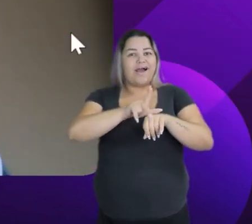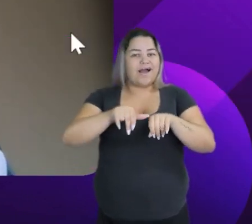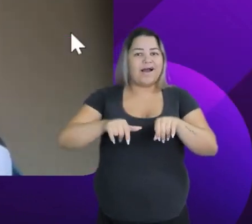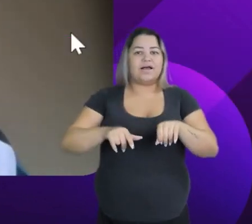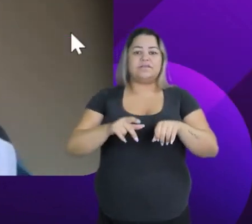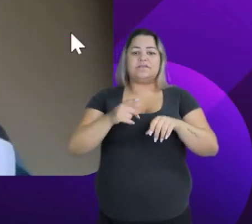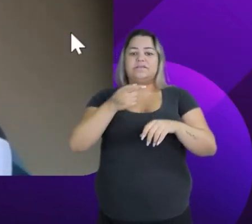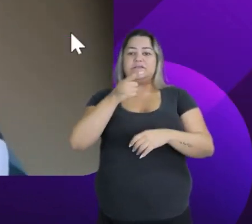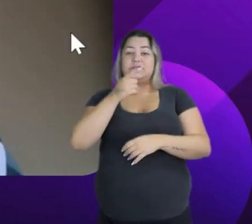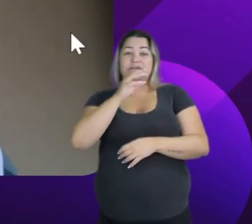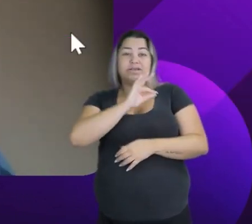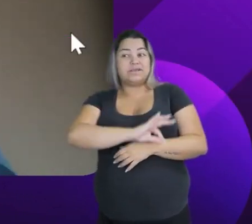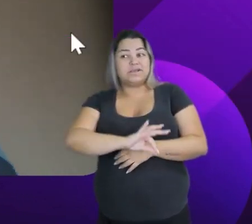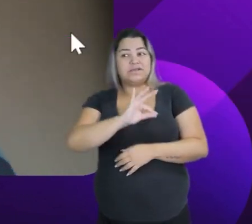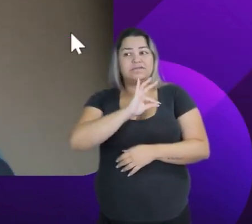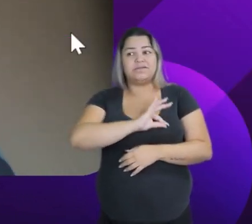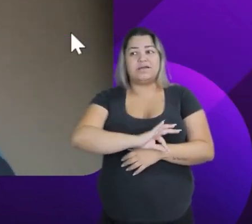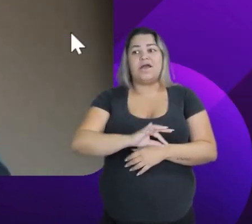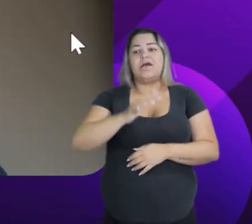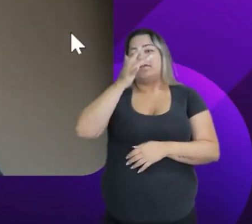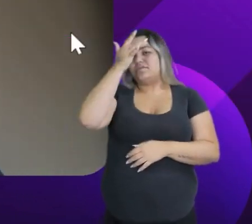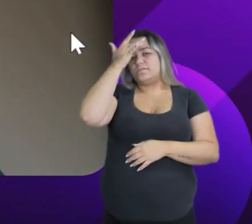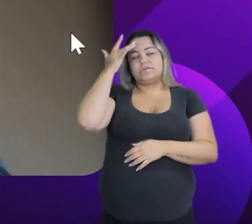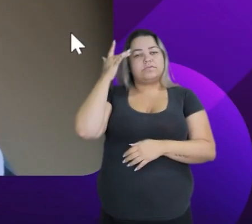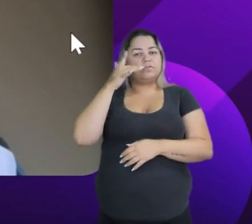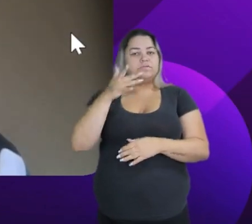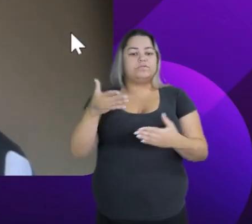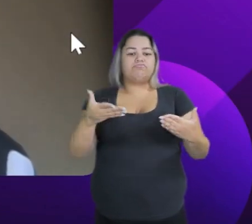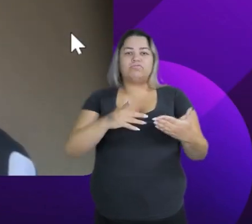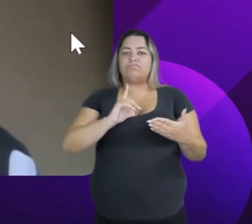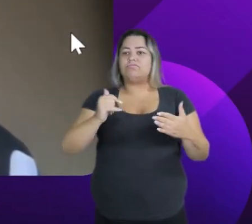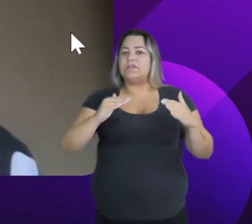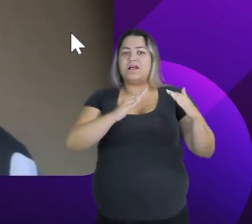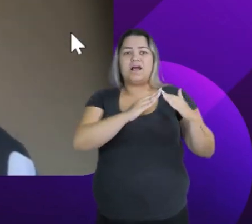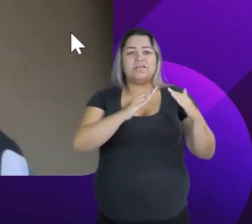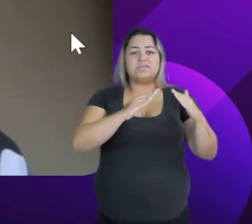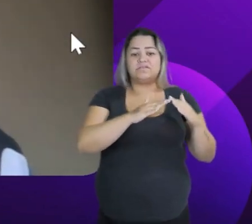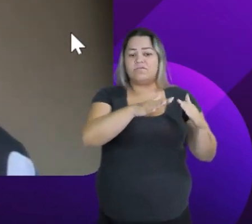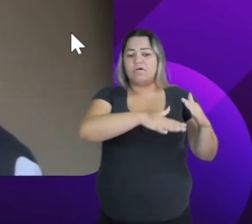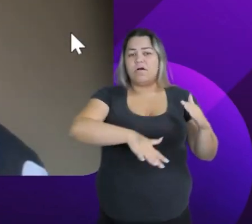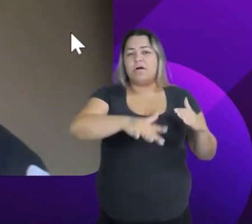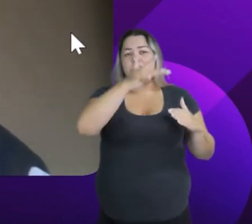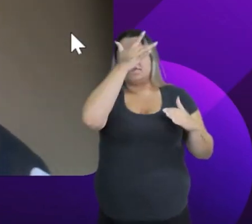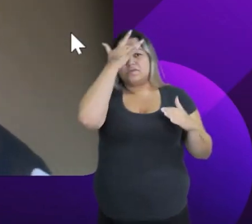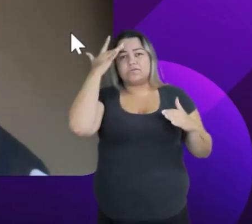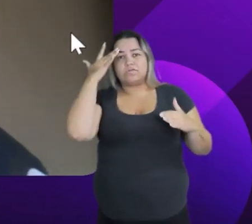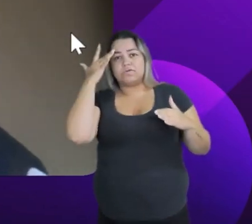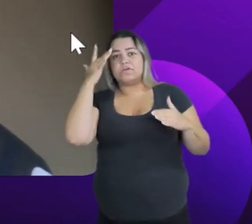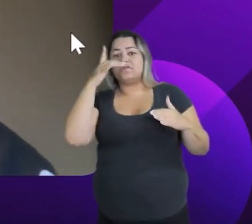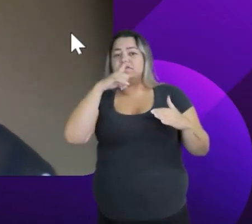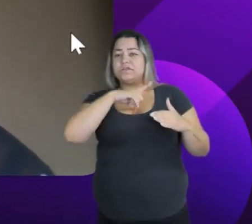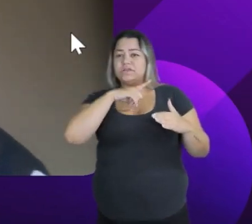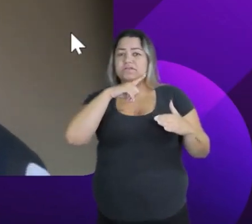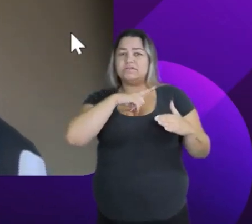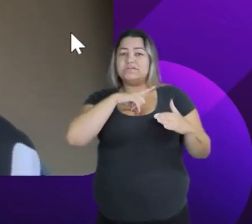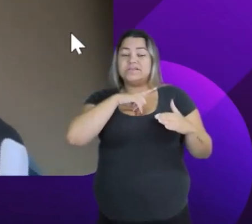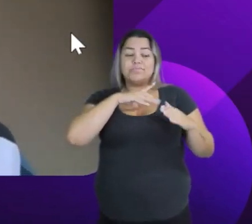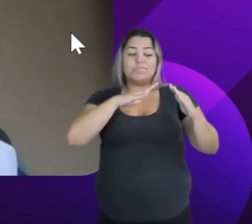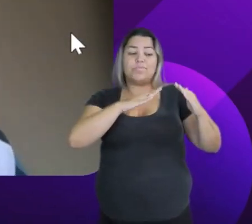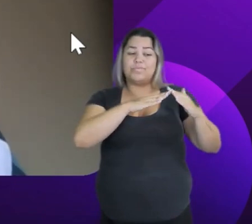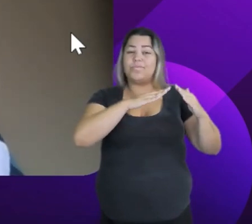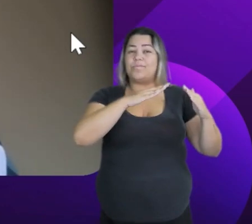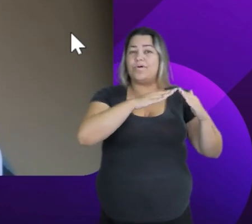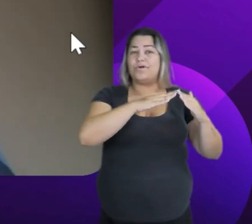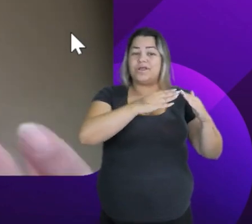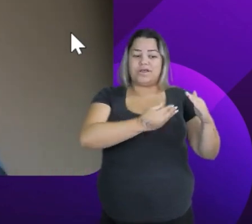Então as pessoas hoje que não têm habitação, elas são em geral pessoas que ou habitam na periferia, nas periferias, ou